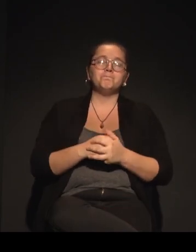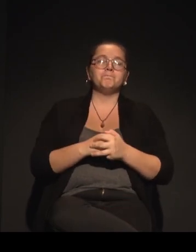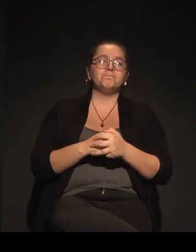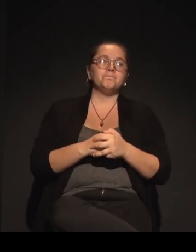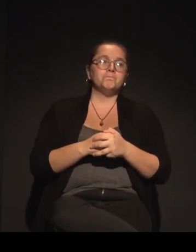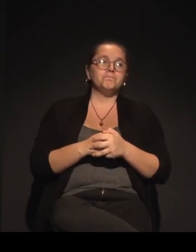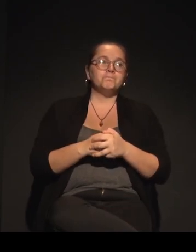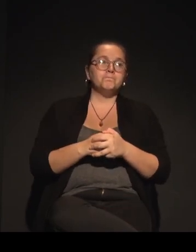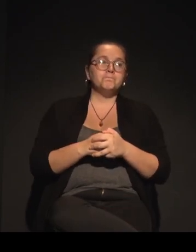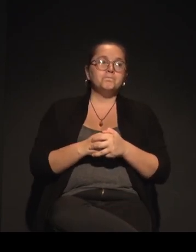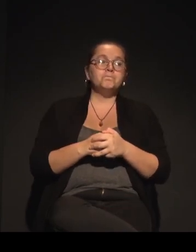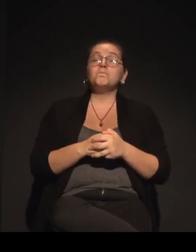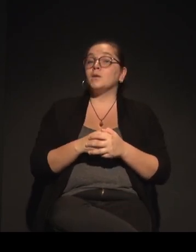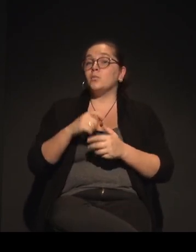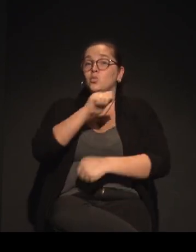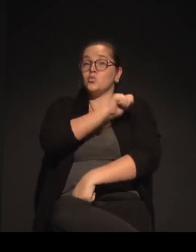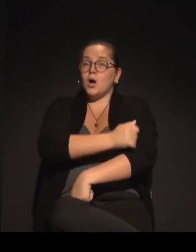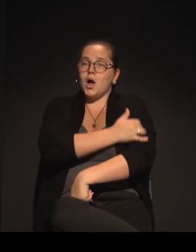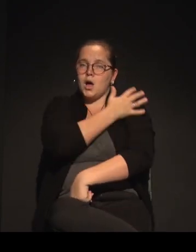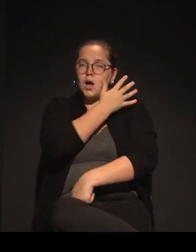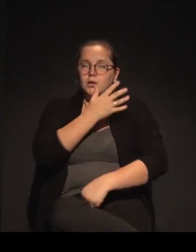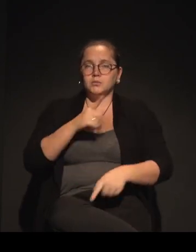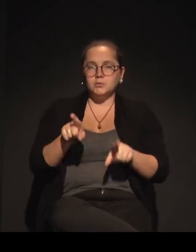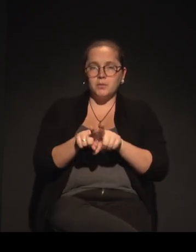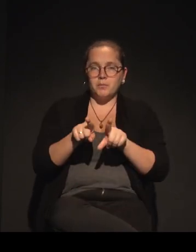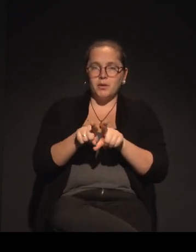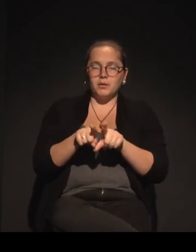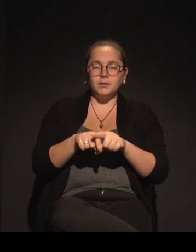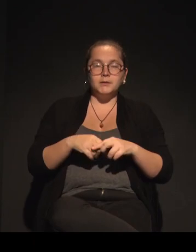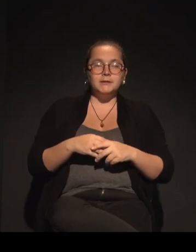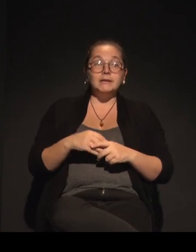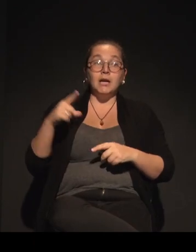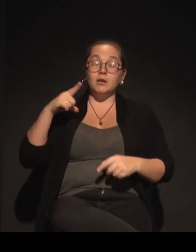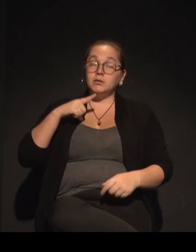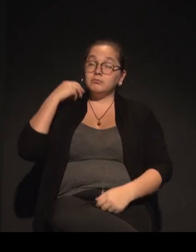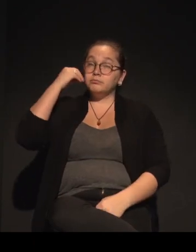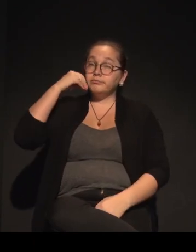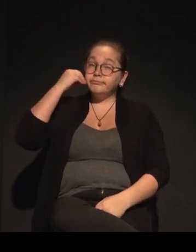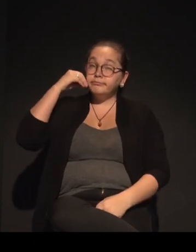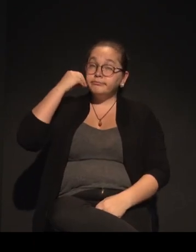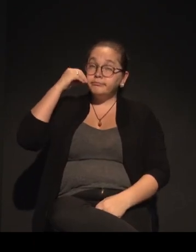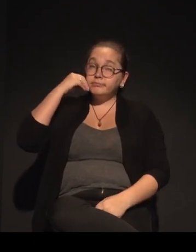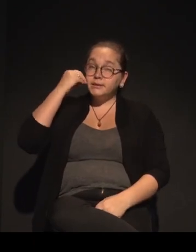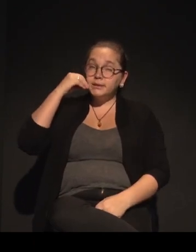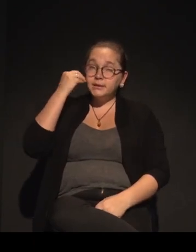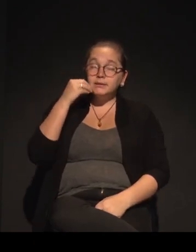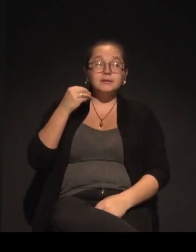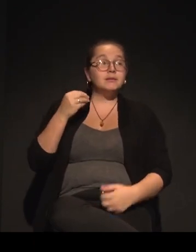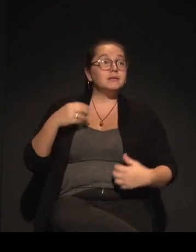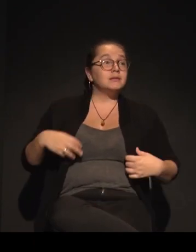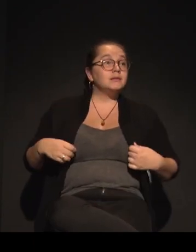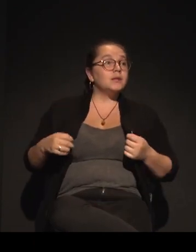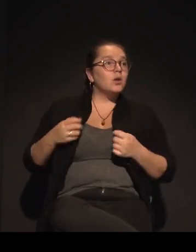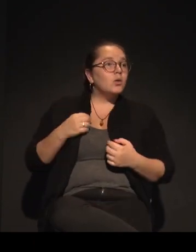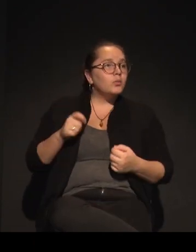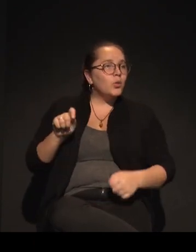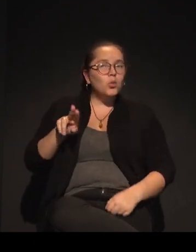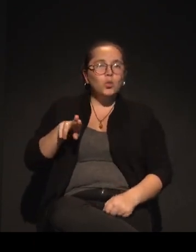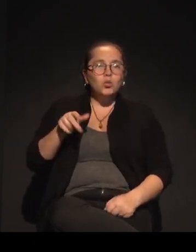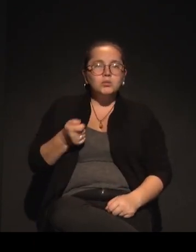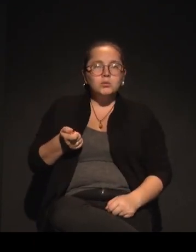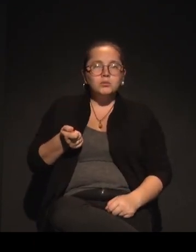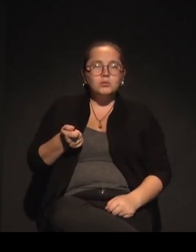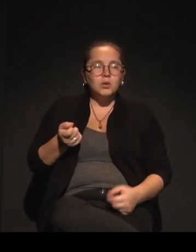própria os alunos né e aí é o tema experiência também que eu acho que agora é como eu faço tem que clicar em alguma coisa